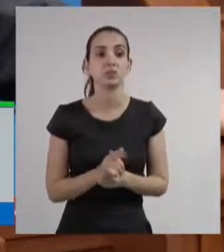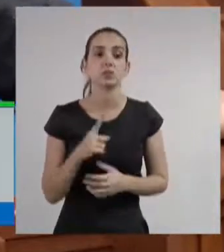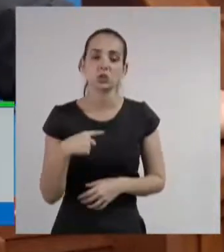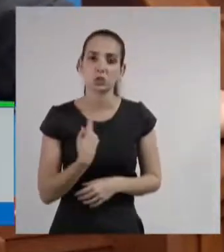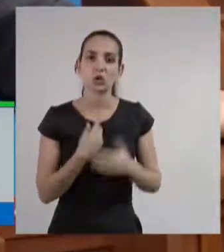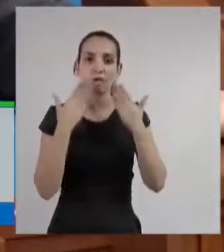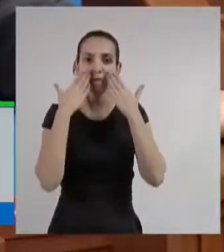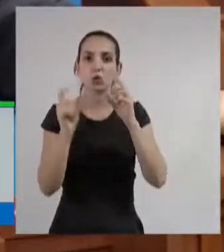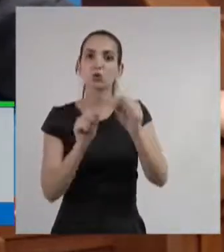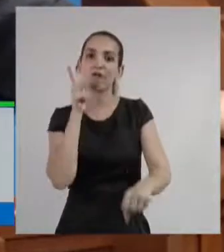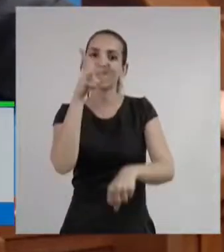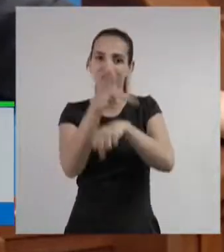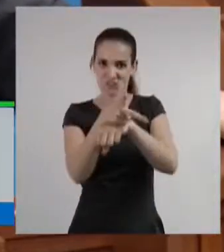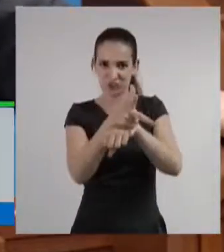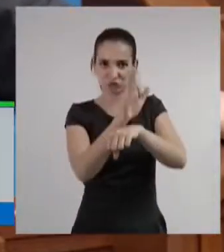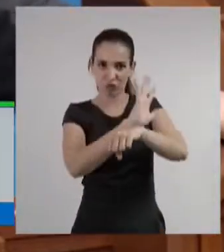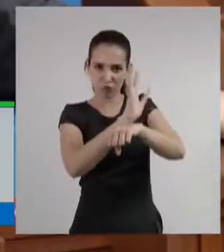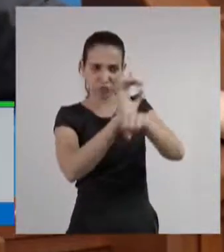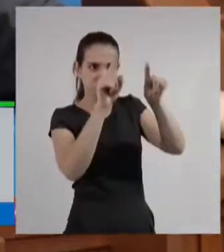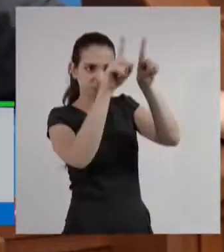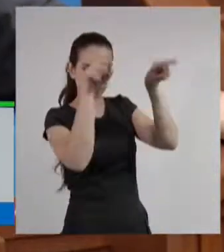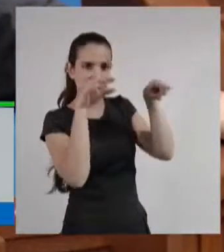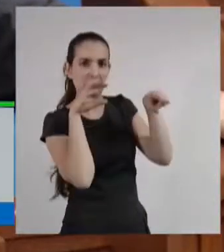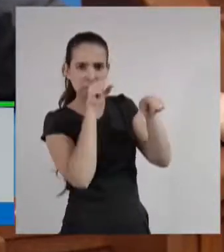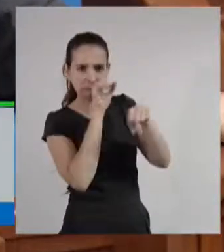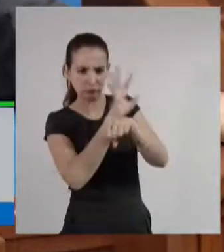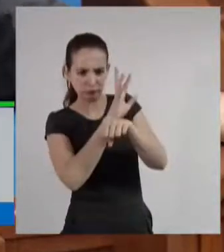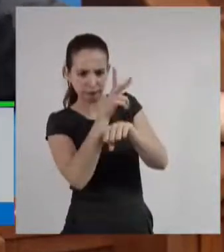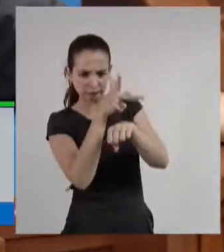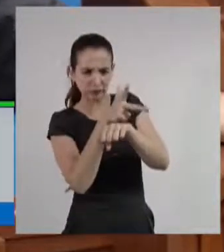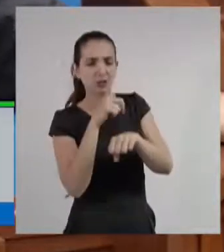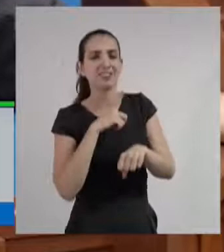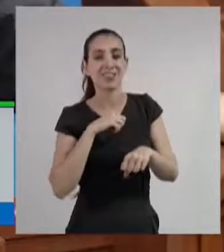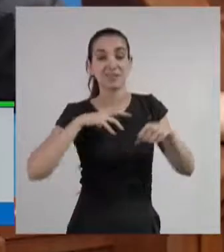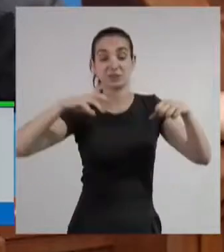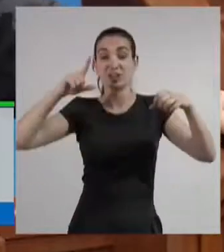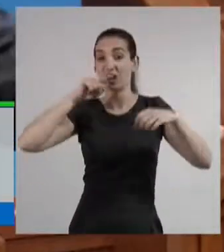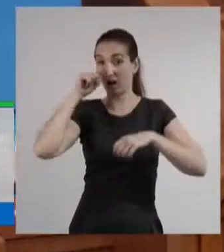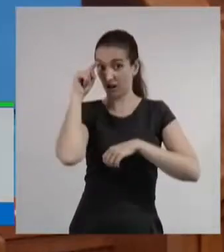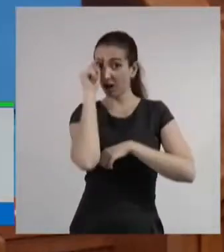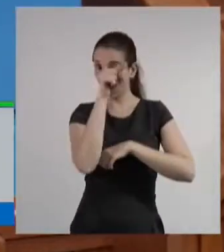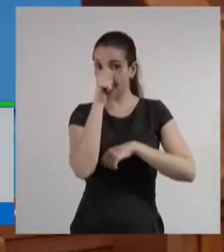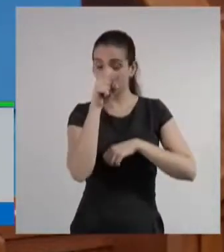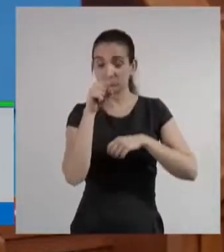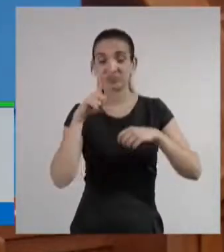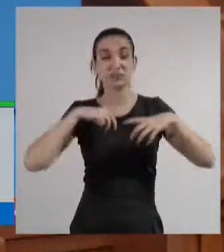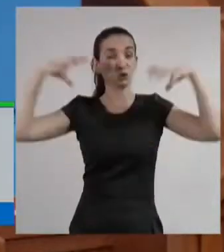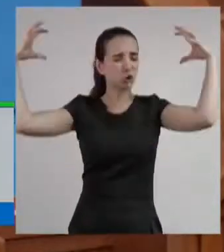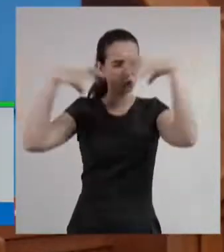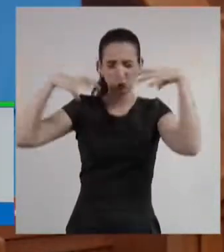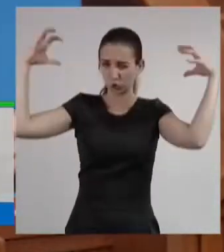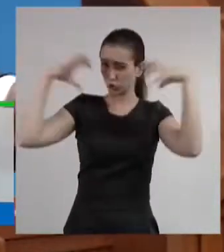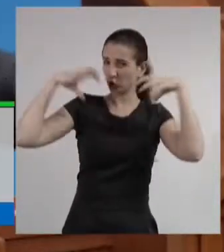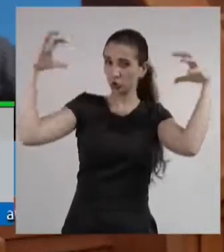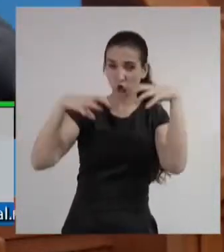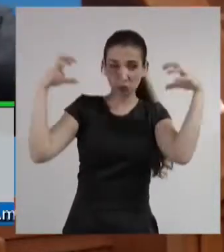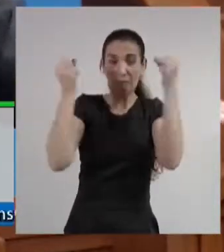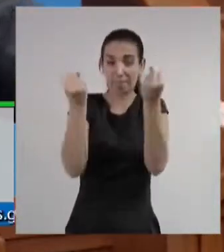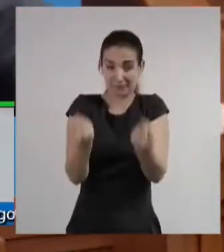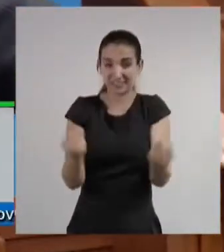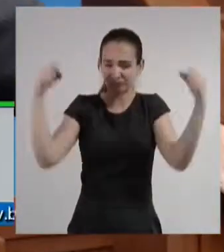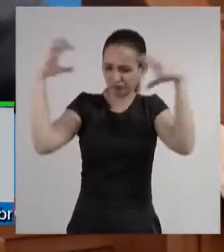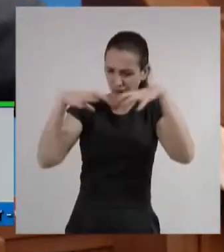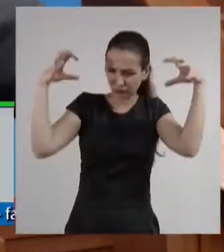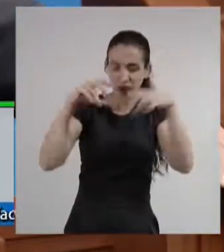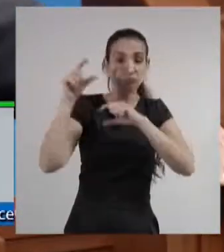chuva muito forte na região, de vários milímetros, em que afetou